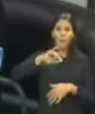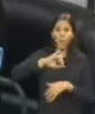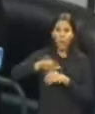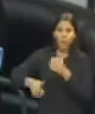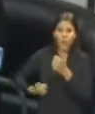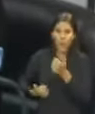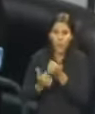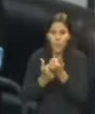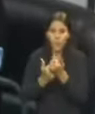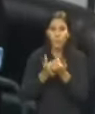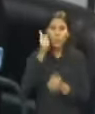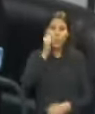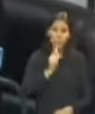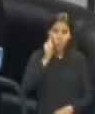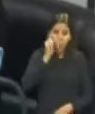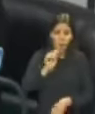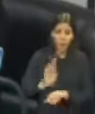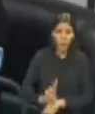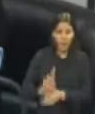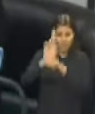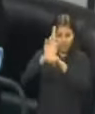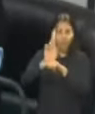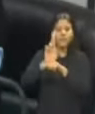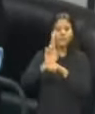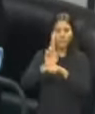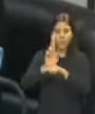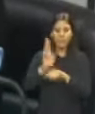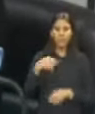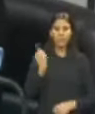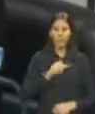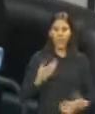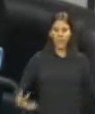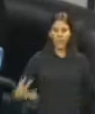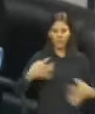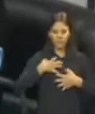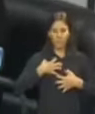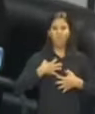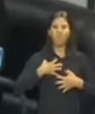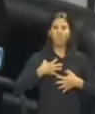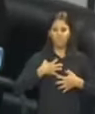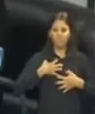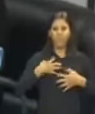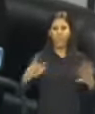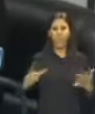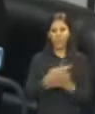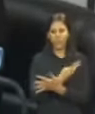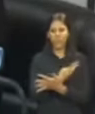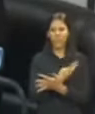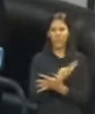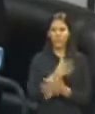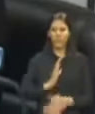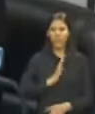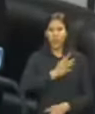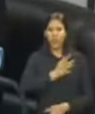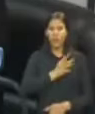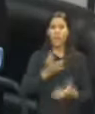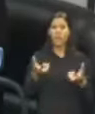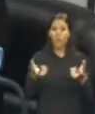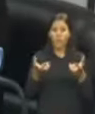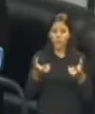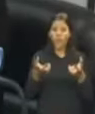mulher aqui que representa muitos, a gente sente muito pelo ocorrido e deseja, sim, que